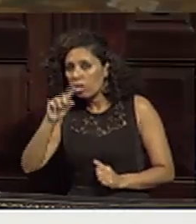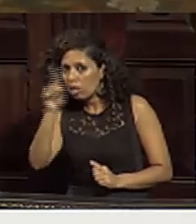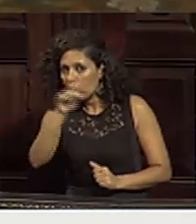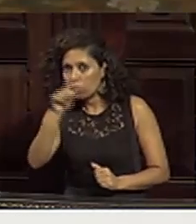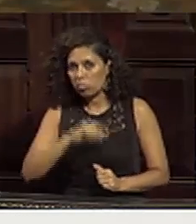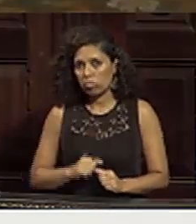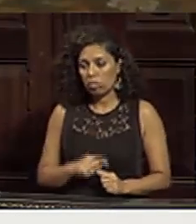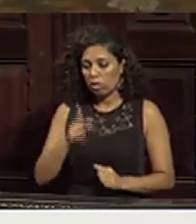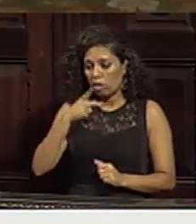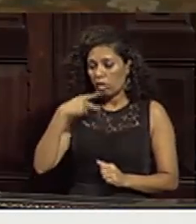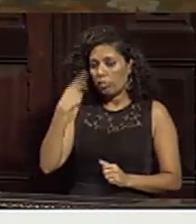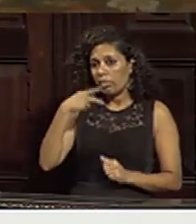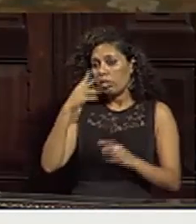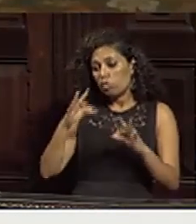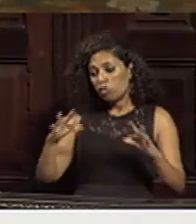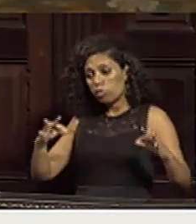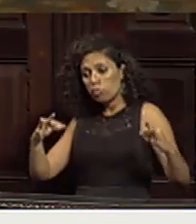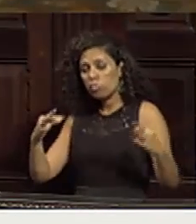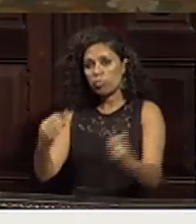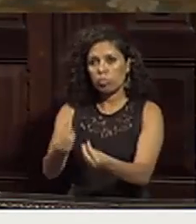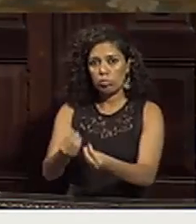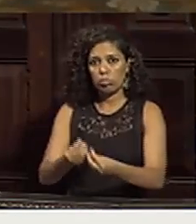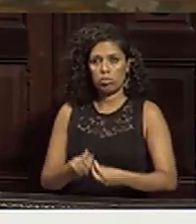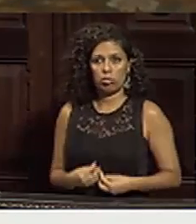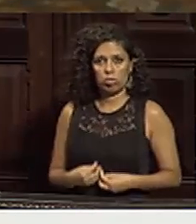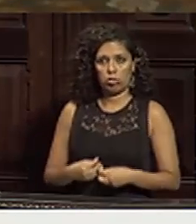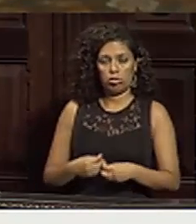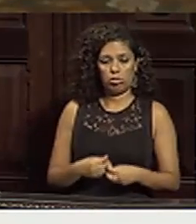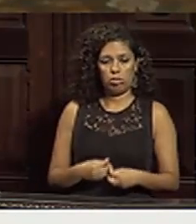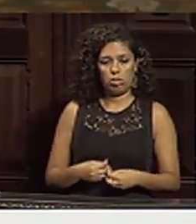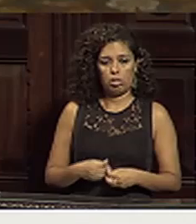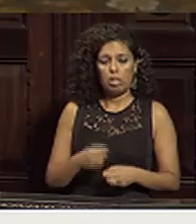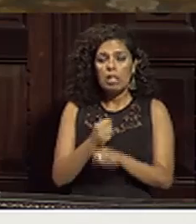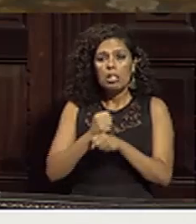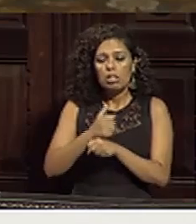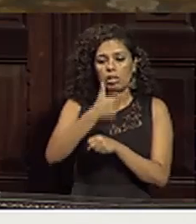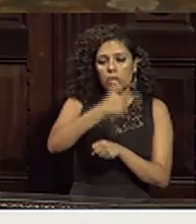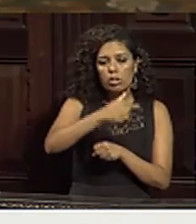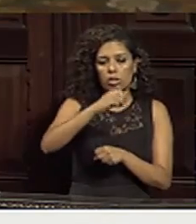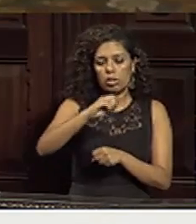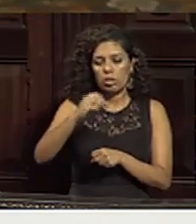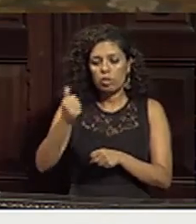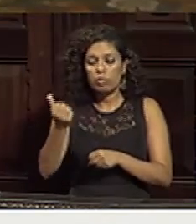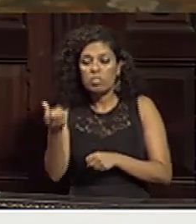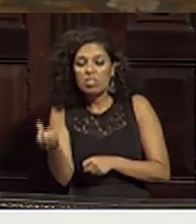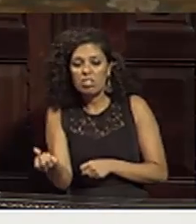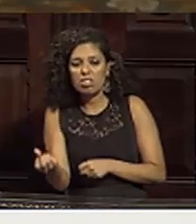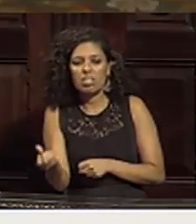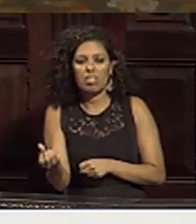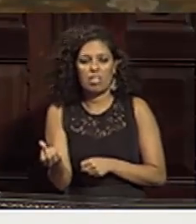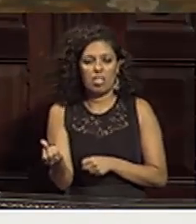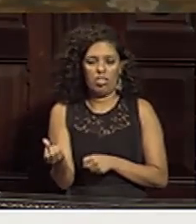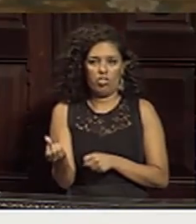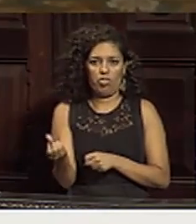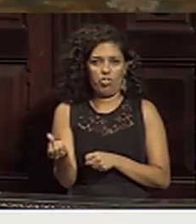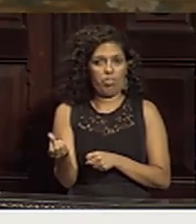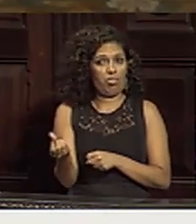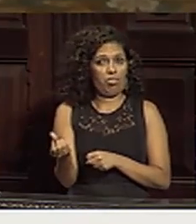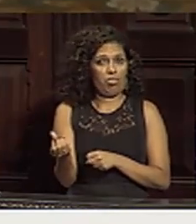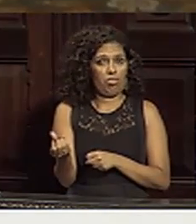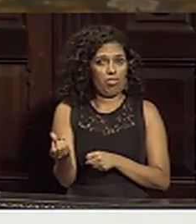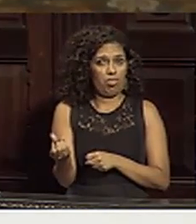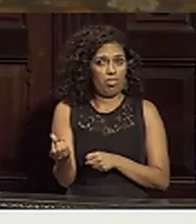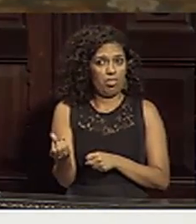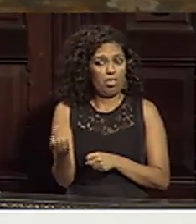casos. Mas se em 2016 as circunstâncias, de acordo com o artigo do ministro